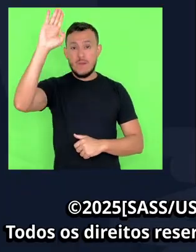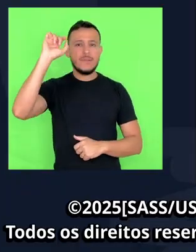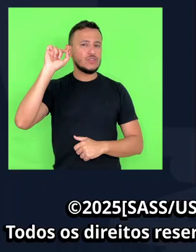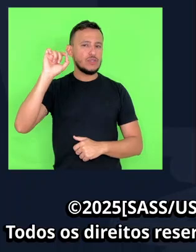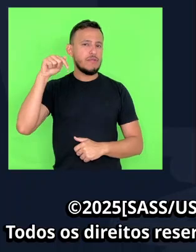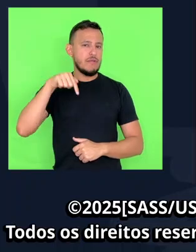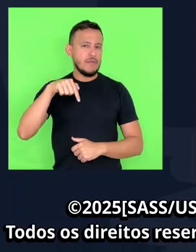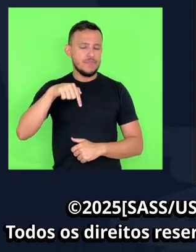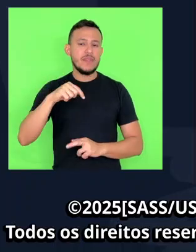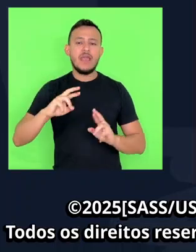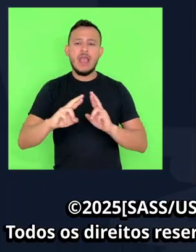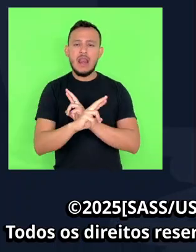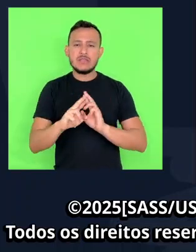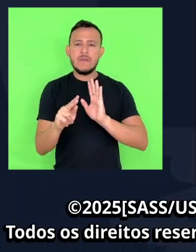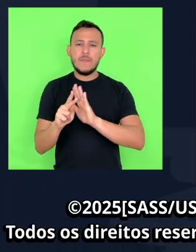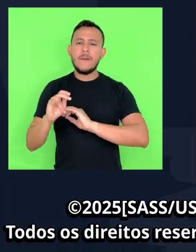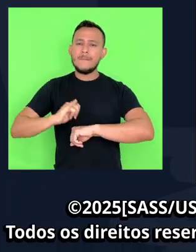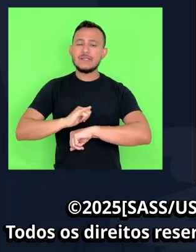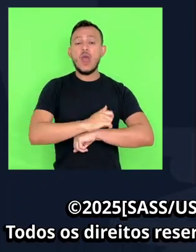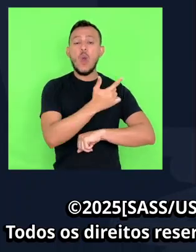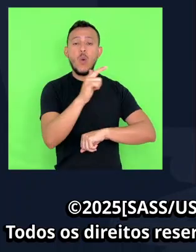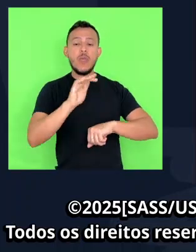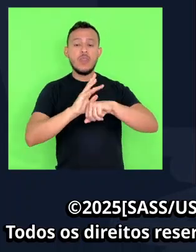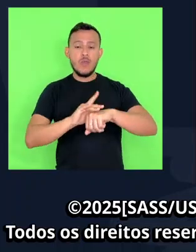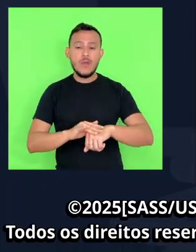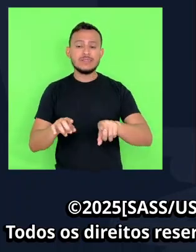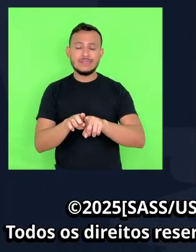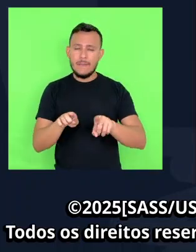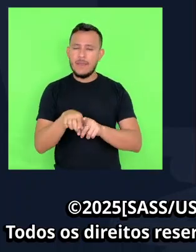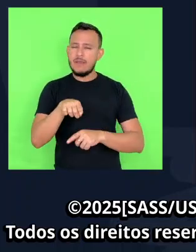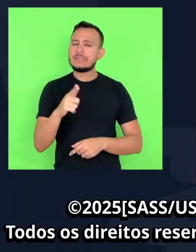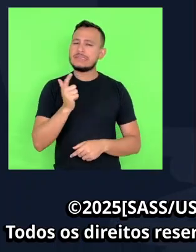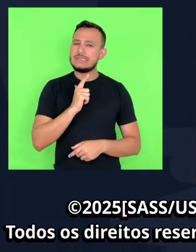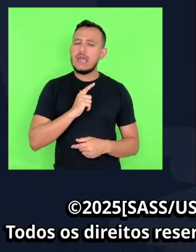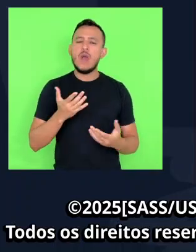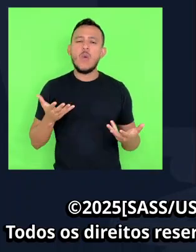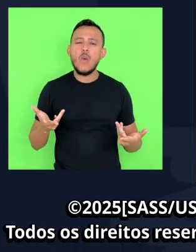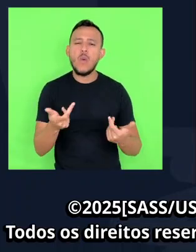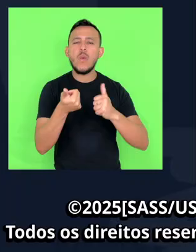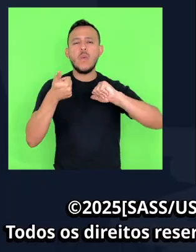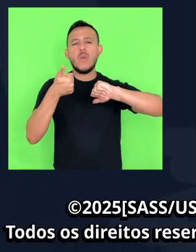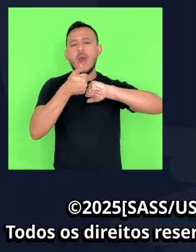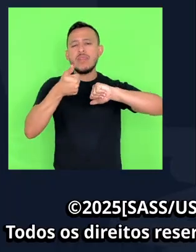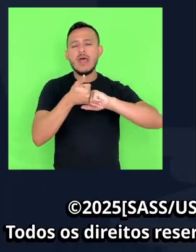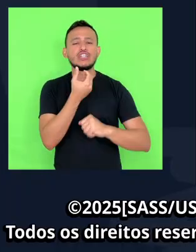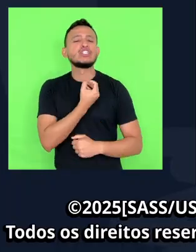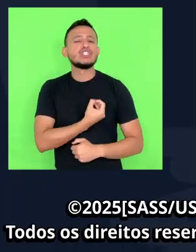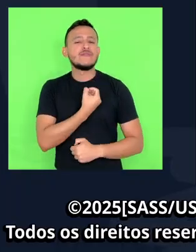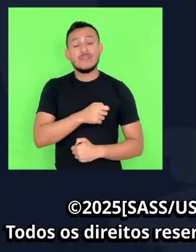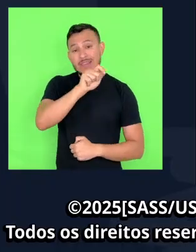principalmente pensando nessa relação da obesidade com outras doenças crônicas e como isso afeta a qualidade de vida